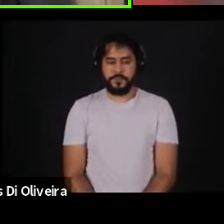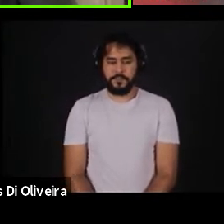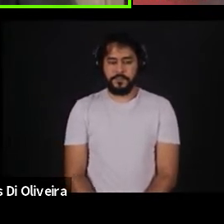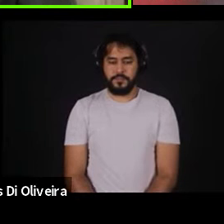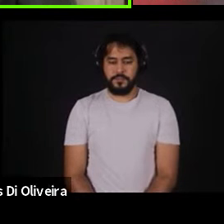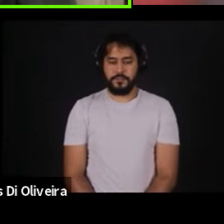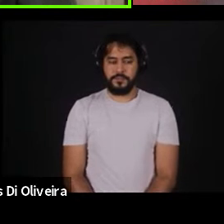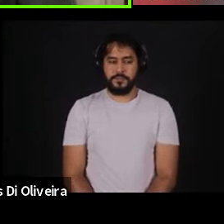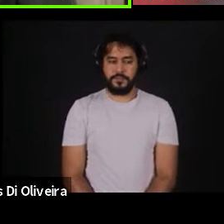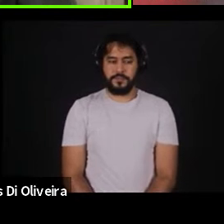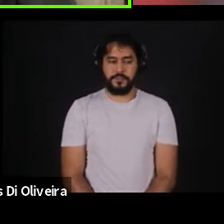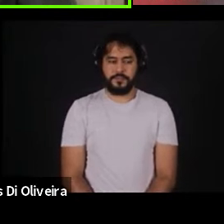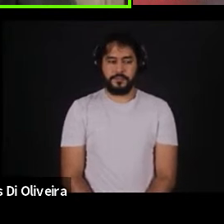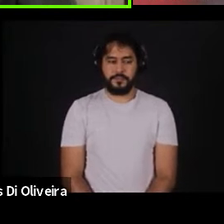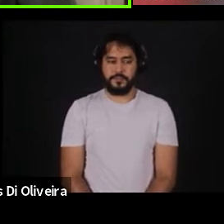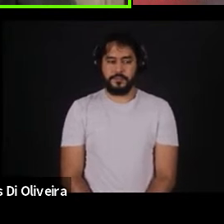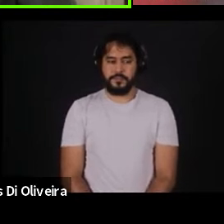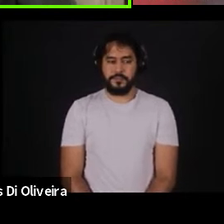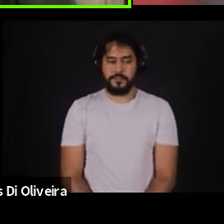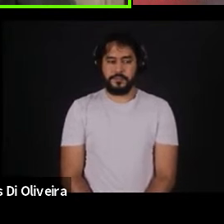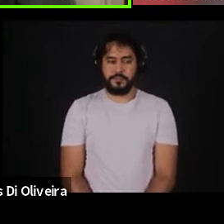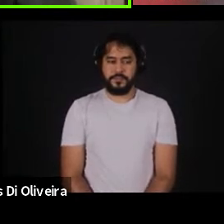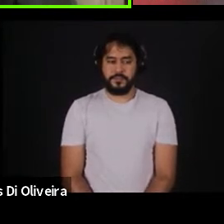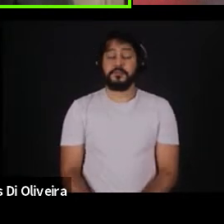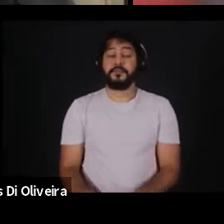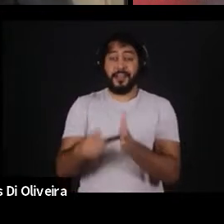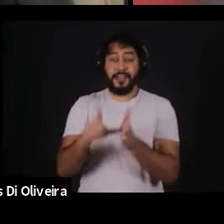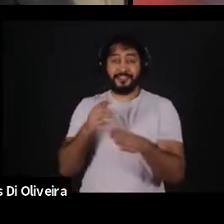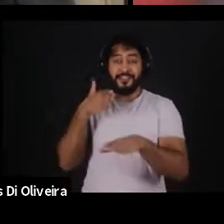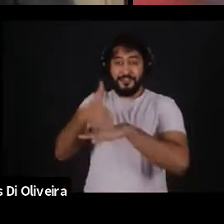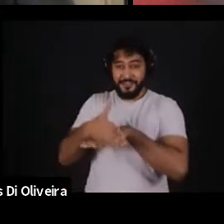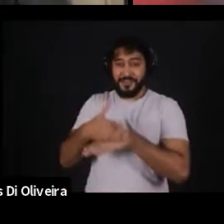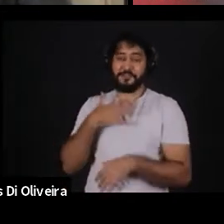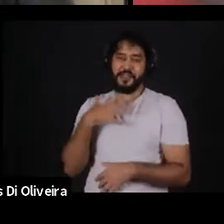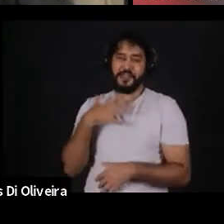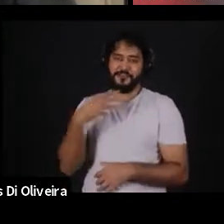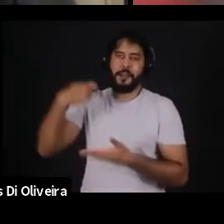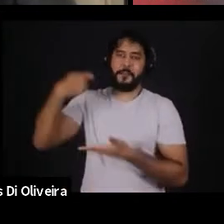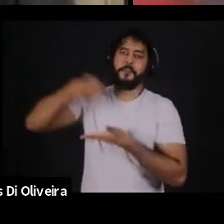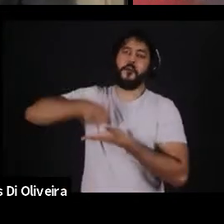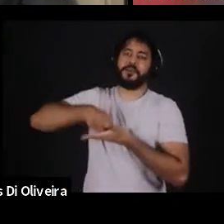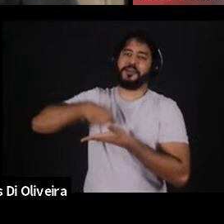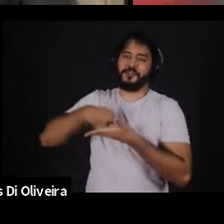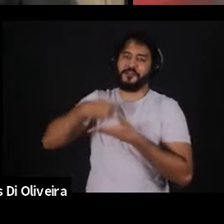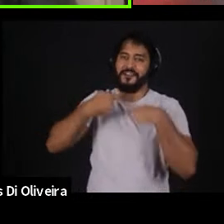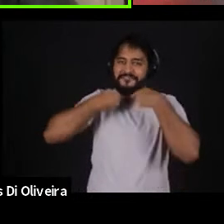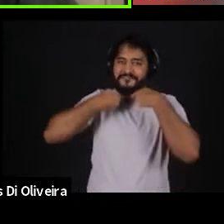Antes de vir para cá, minha filha me obrigou a fazer a barba, então eu apenas estou sem barba, mas de barba feita.